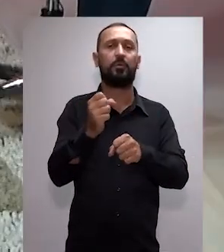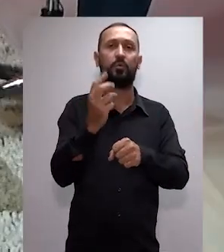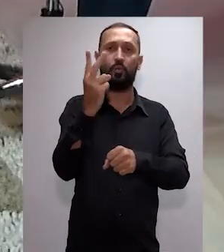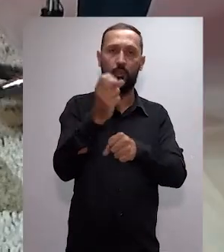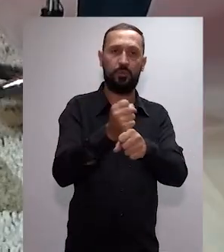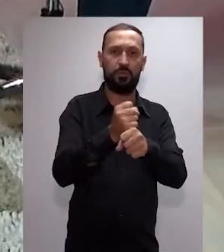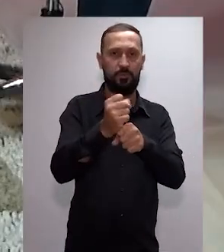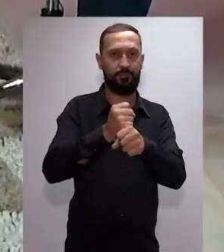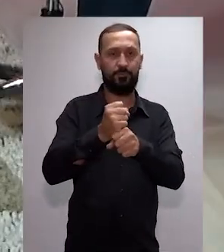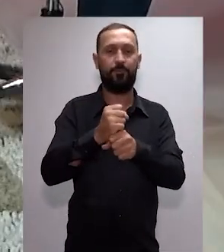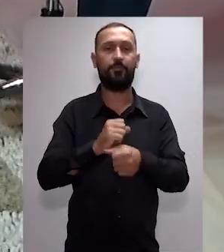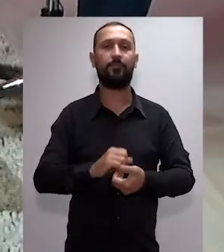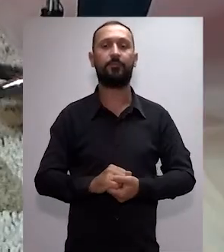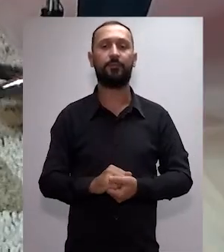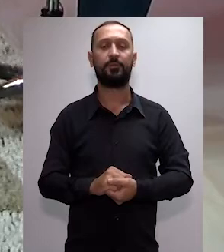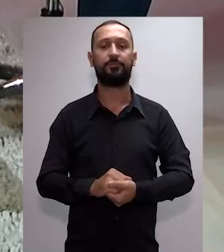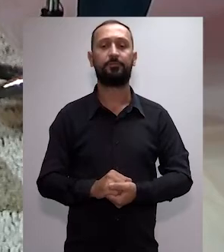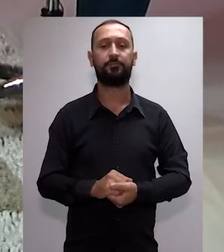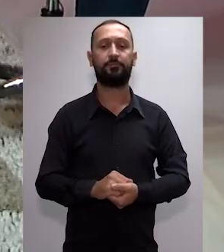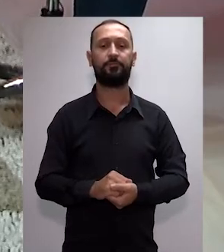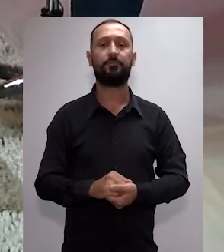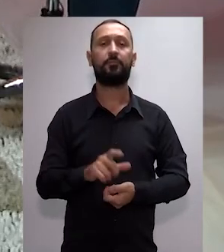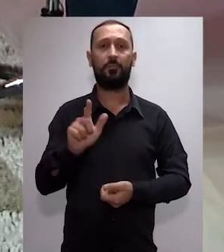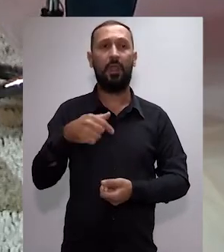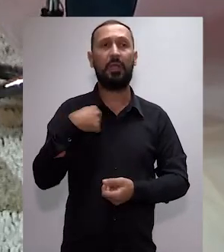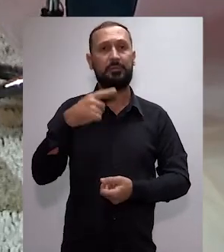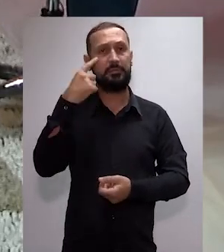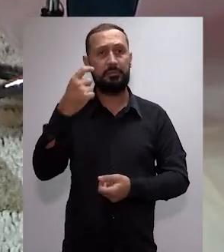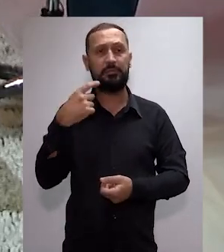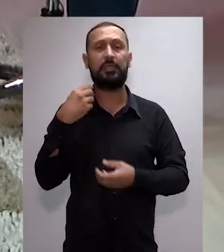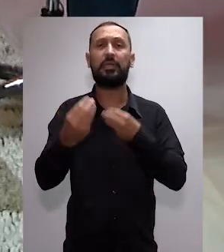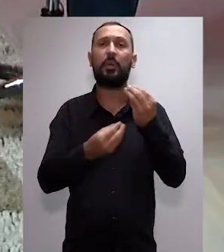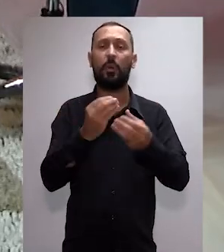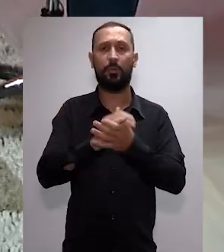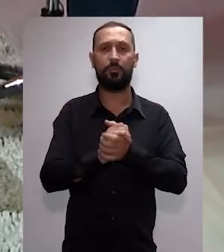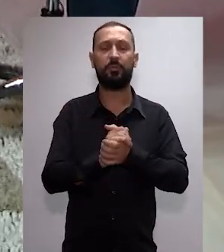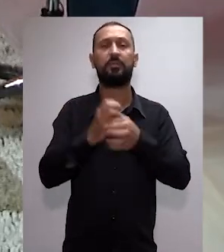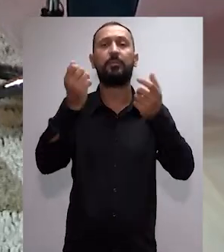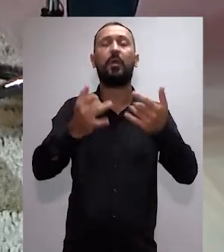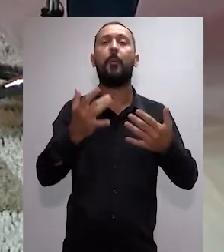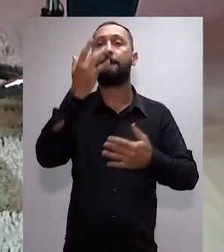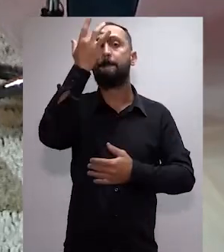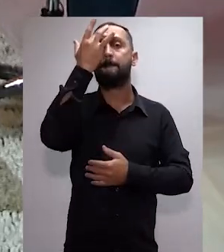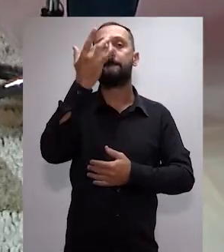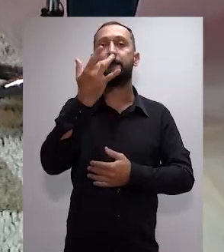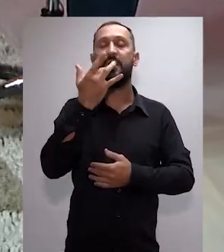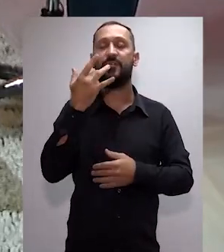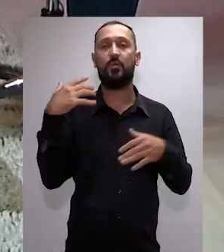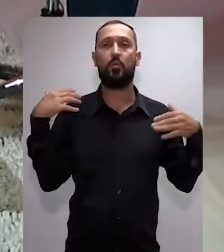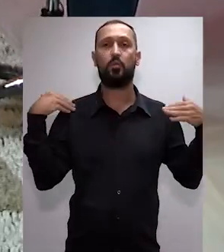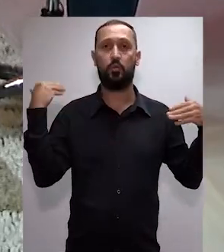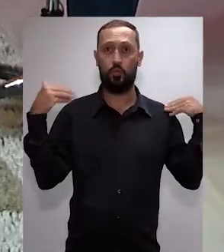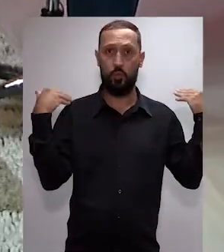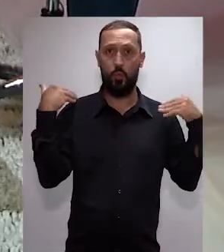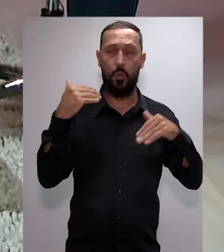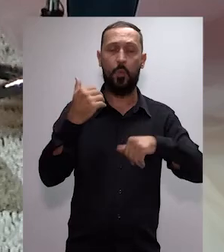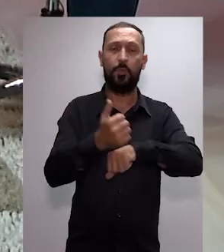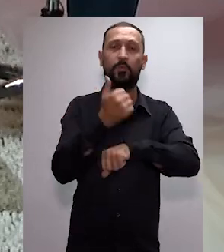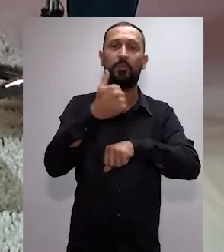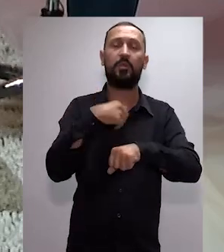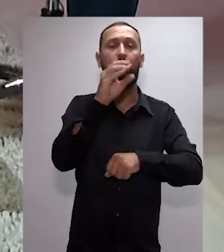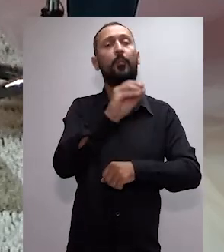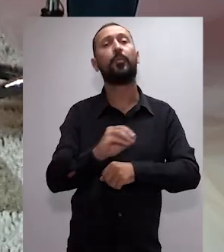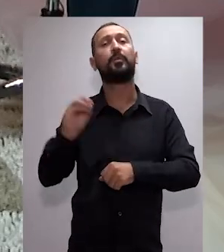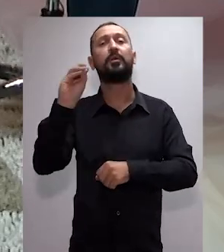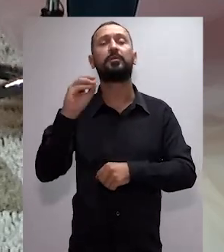nesses últimos 2 anos, assim, bastante mesmo, Maria. Interessante, Jones. E fala pra gente qual o perfil dos motoristas que tem buscado essa